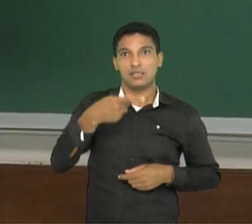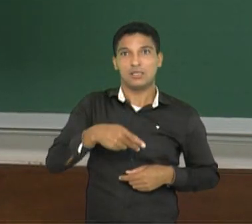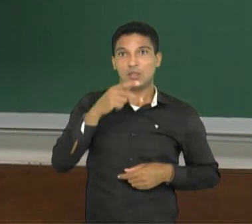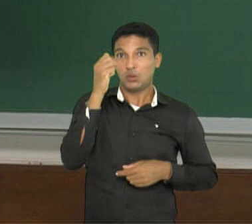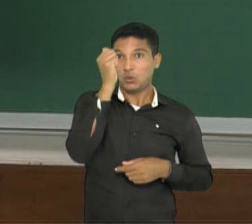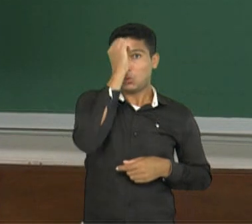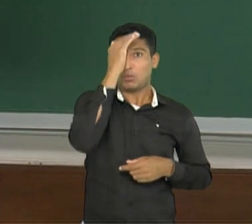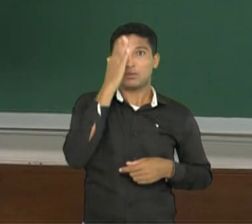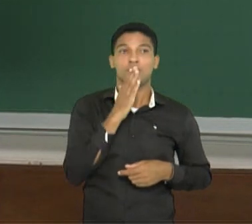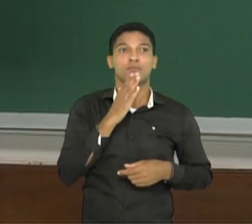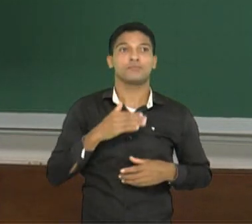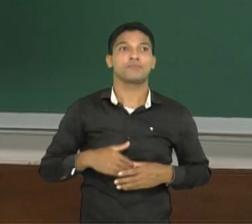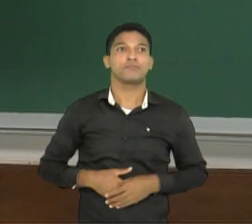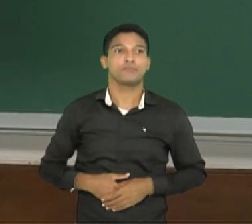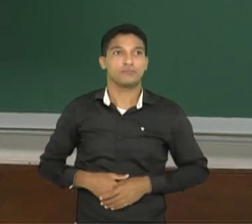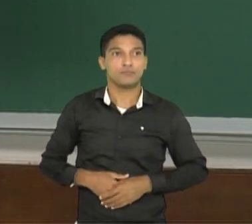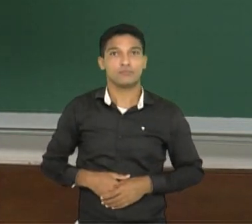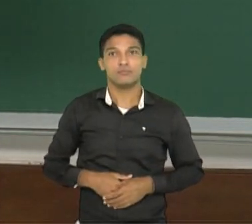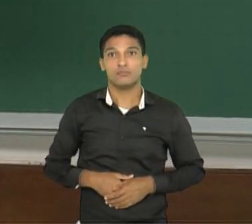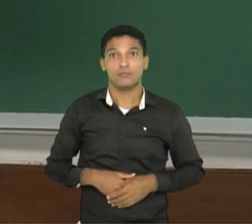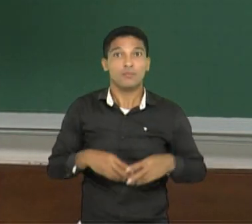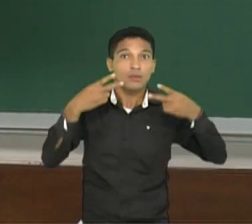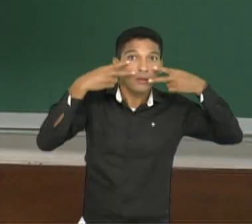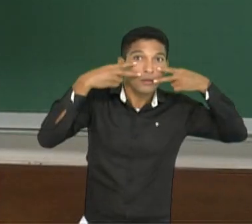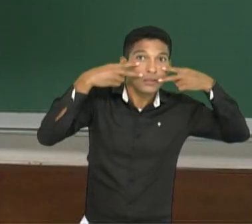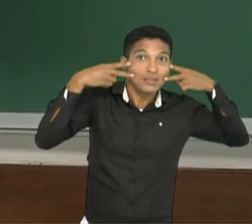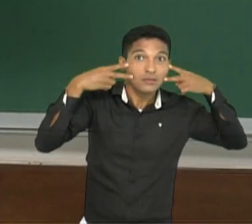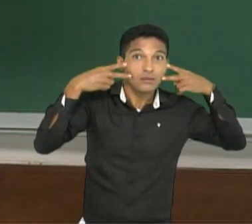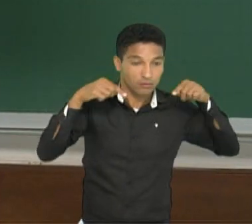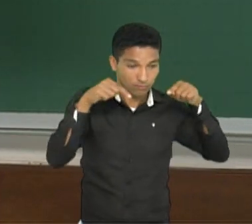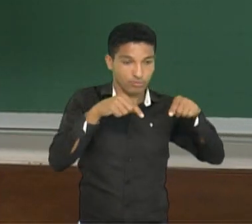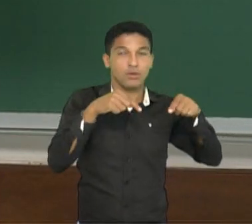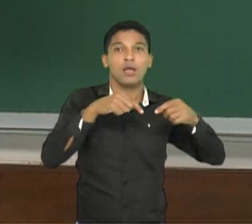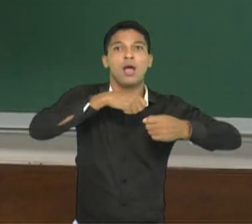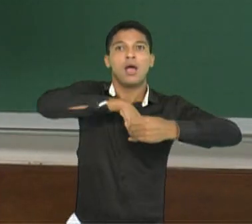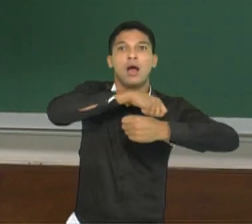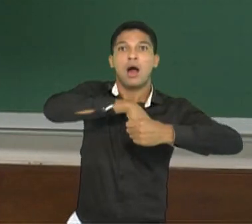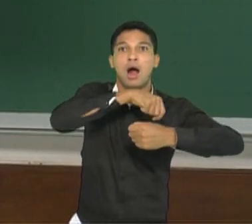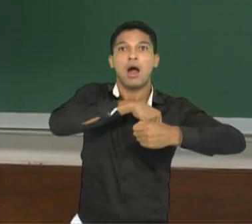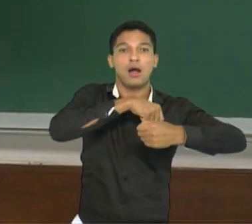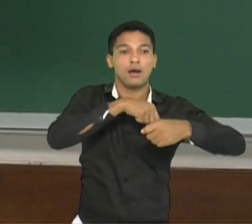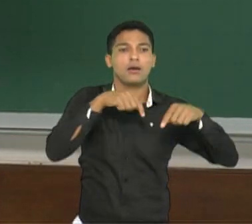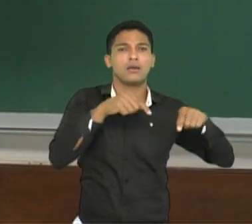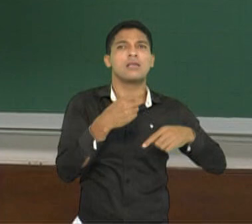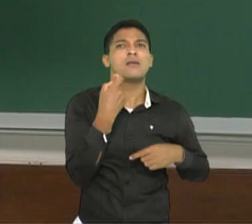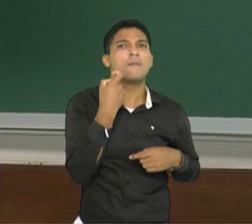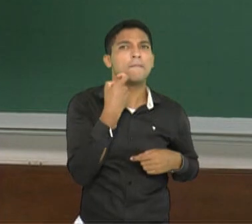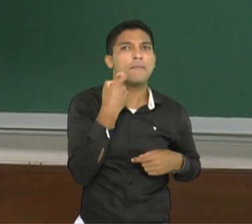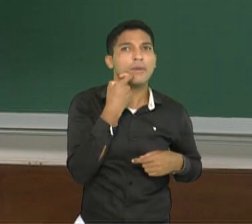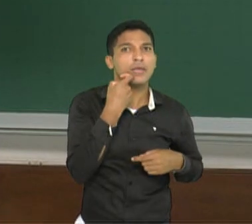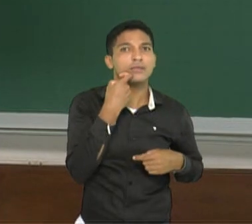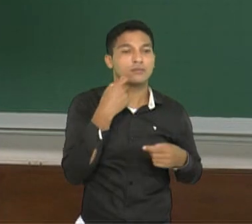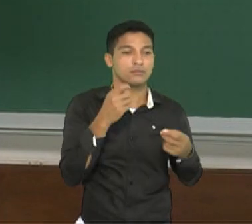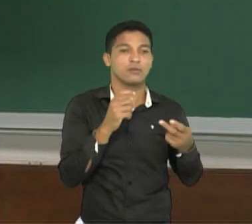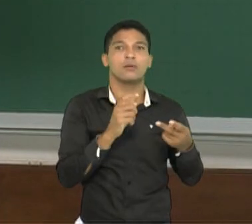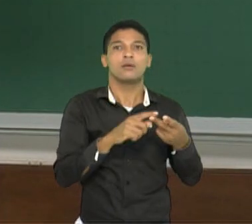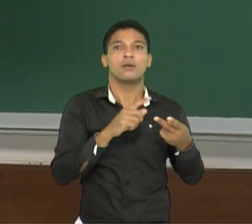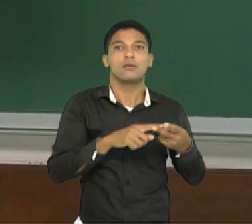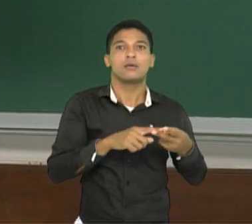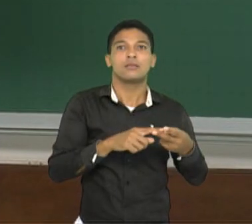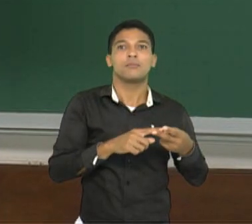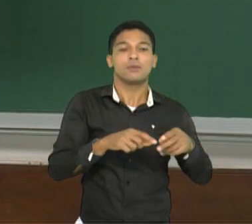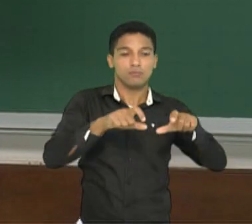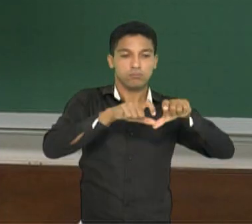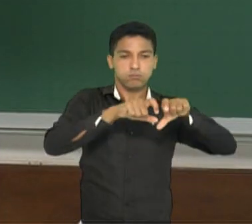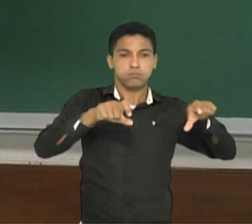temos a influência indígena, principalmente na culinária, através do consumo dos peixes e da mandioca, que é outra característica